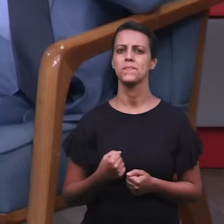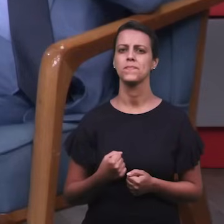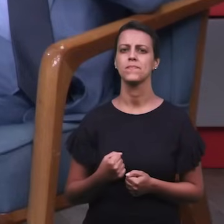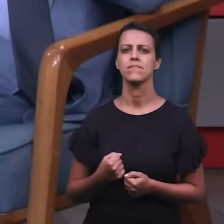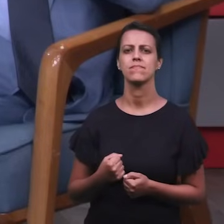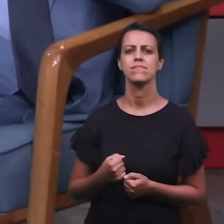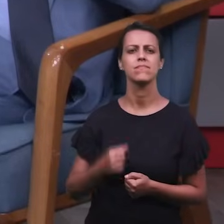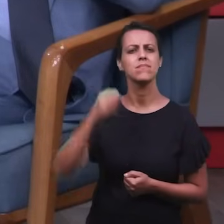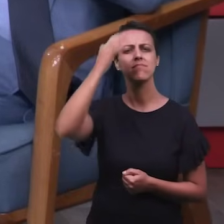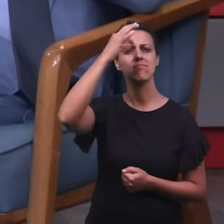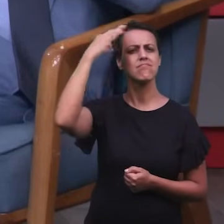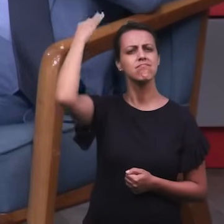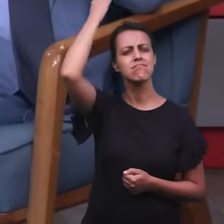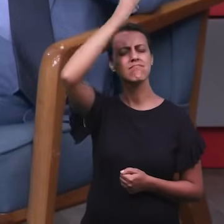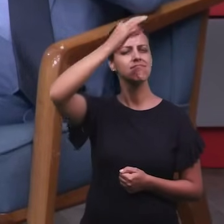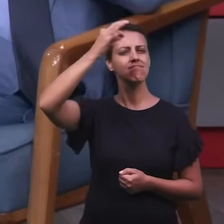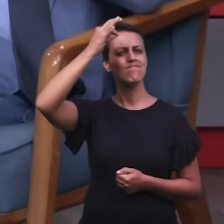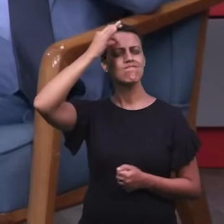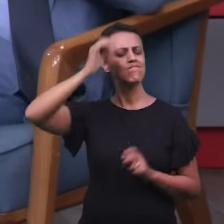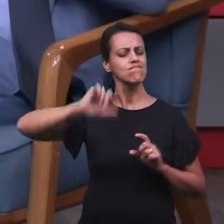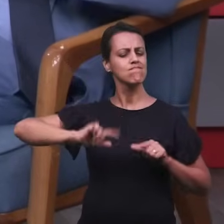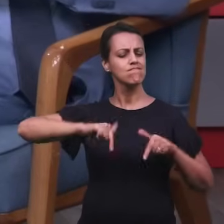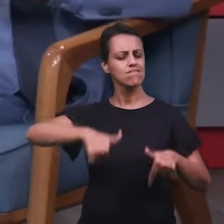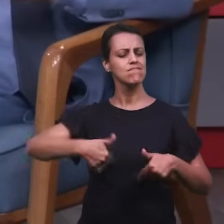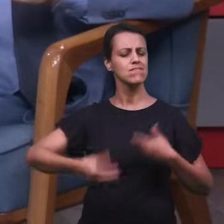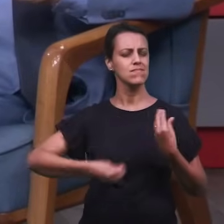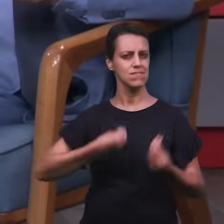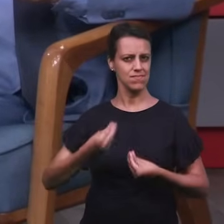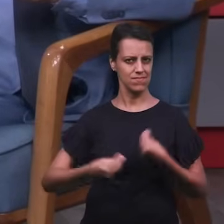O que o Espírito Santo fez conosco?